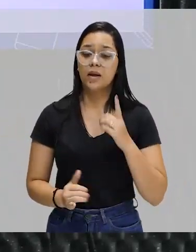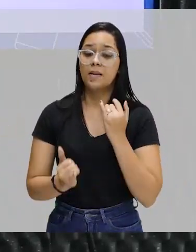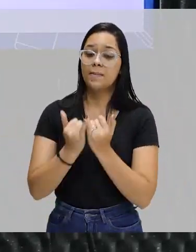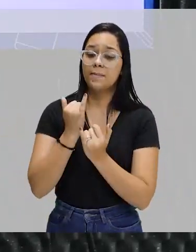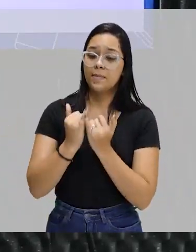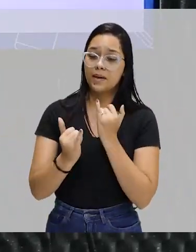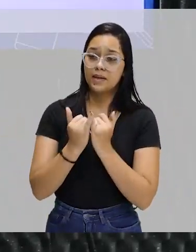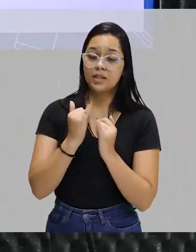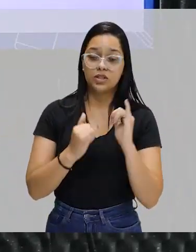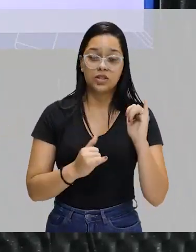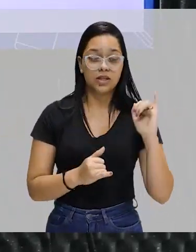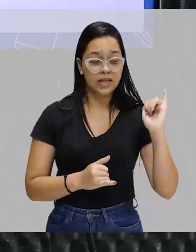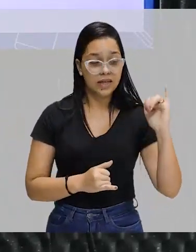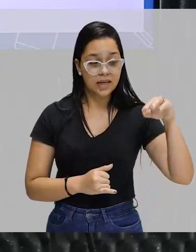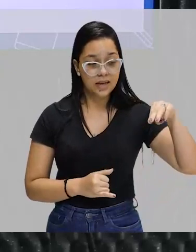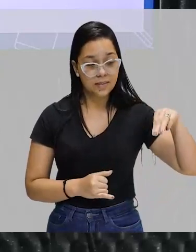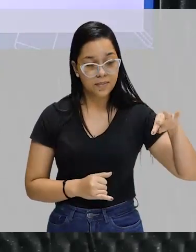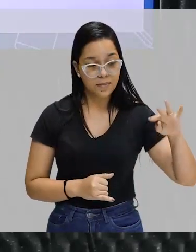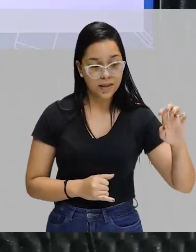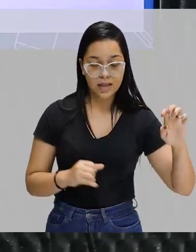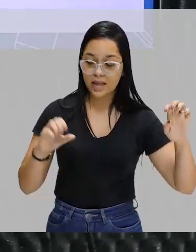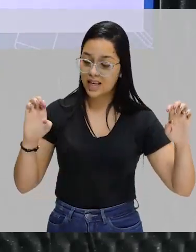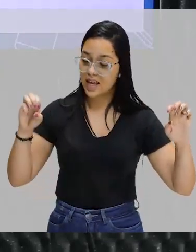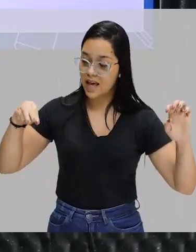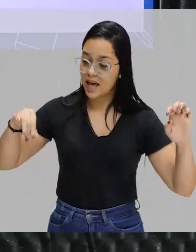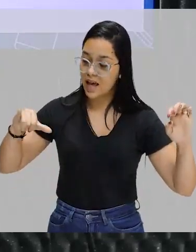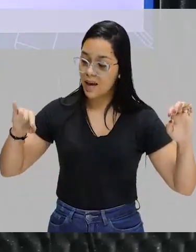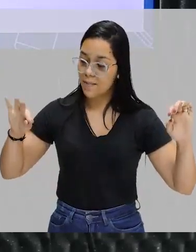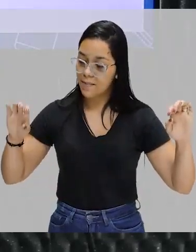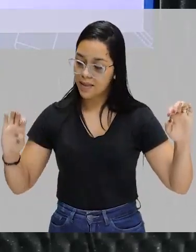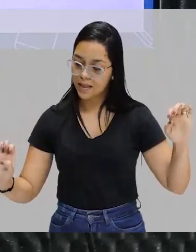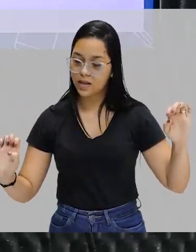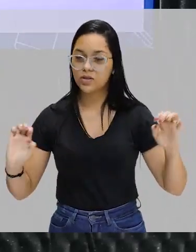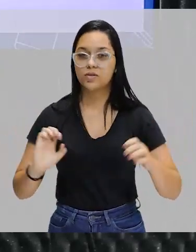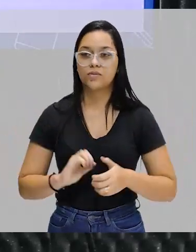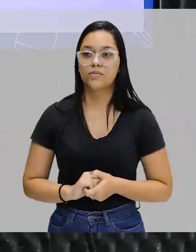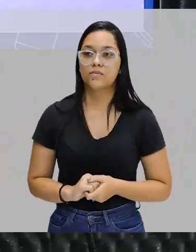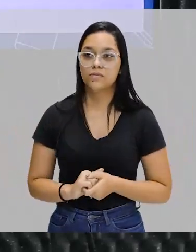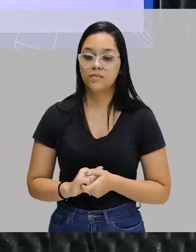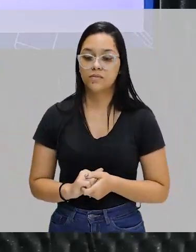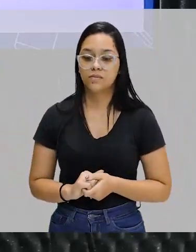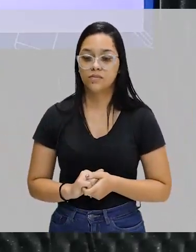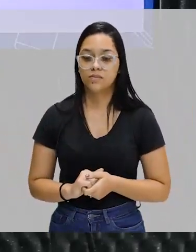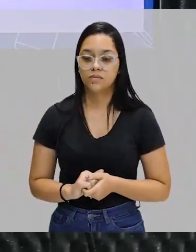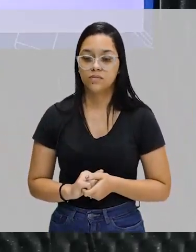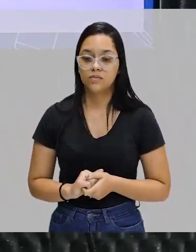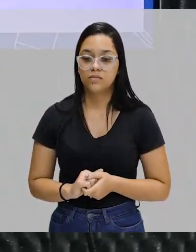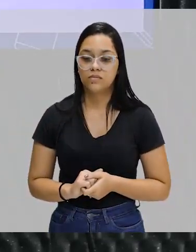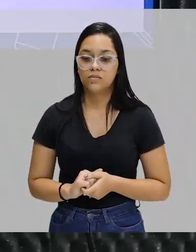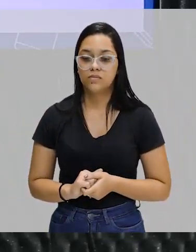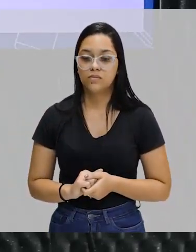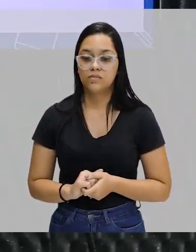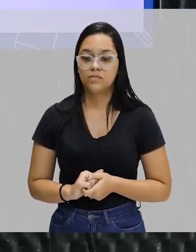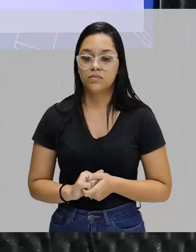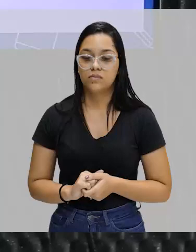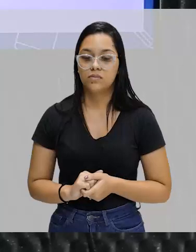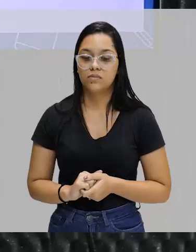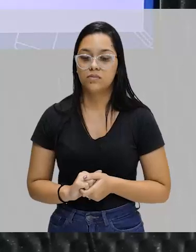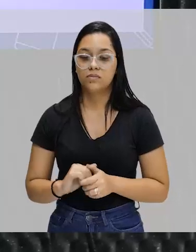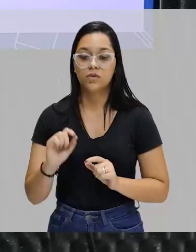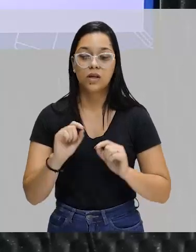parecidas. Iminente e iminente. visto que trata-se de uma